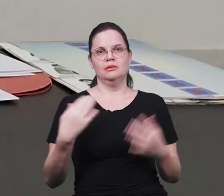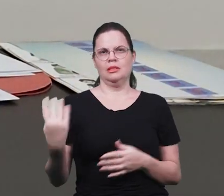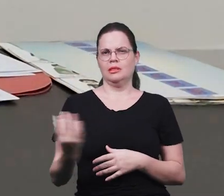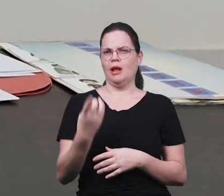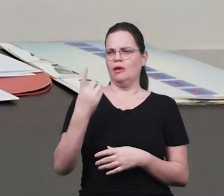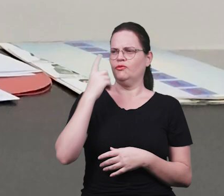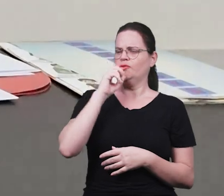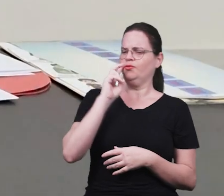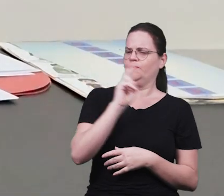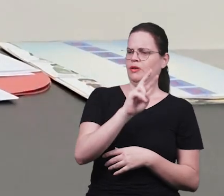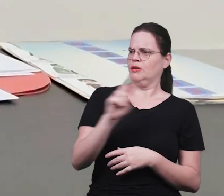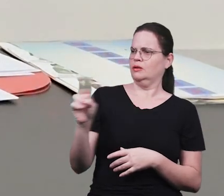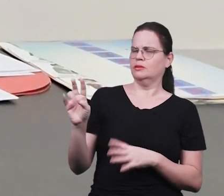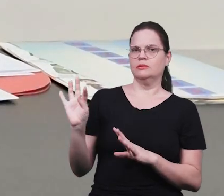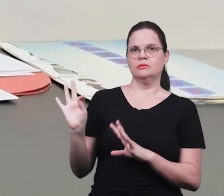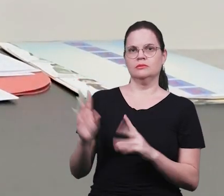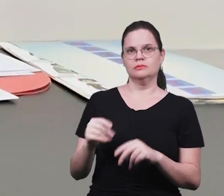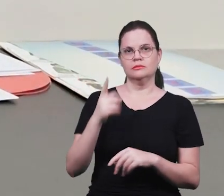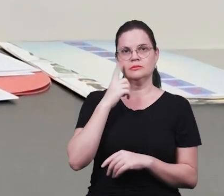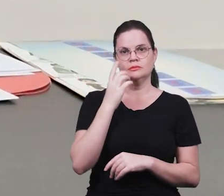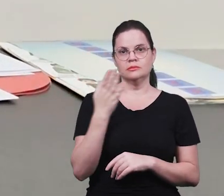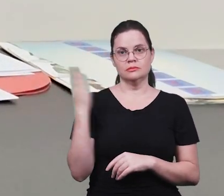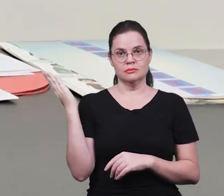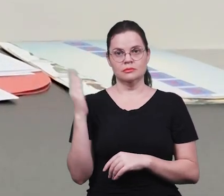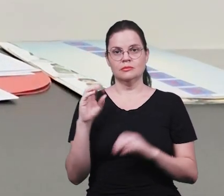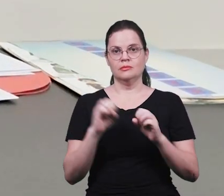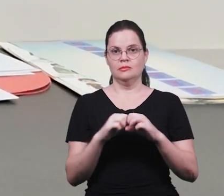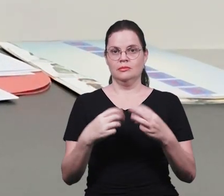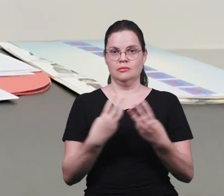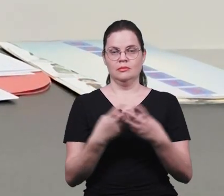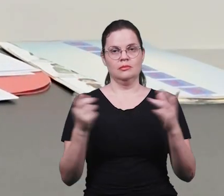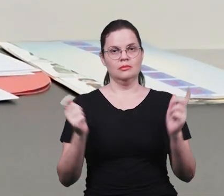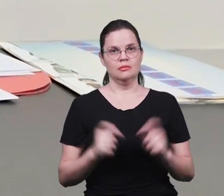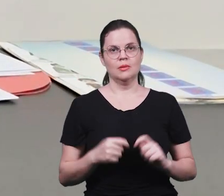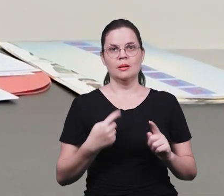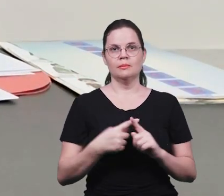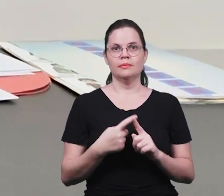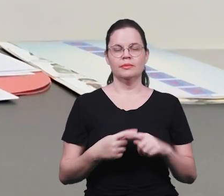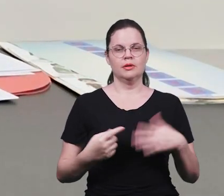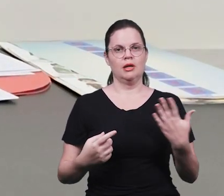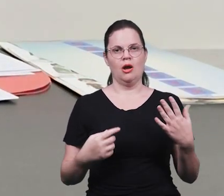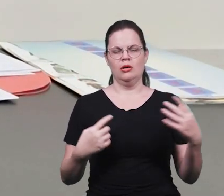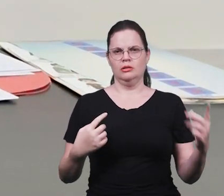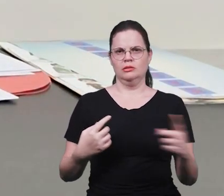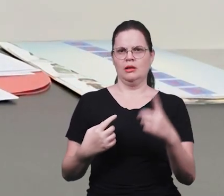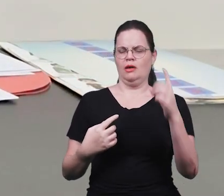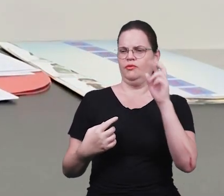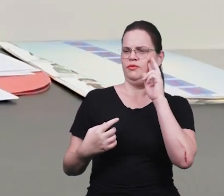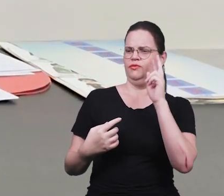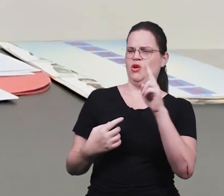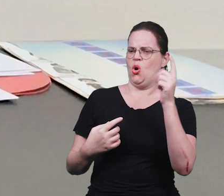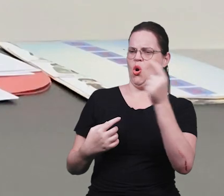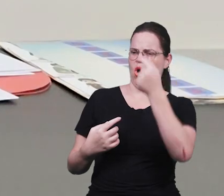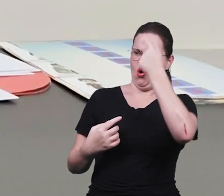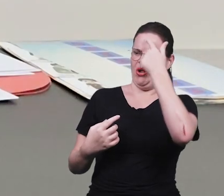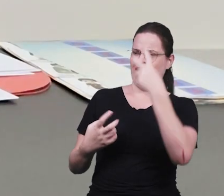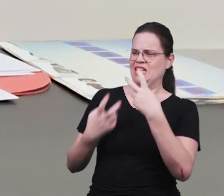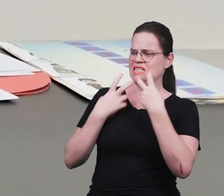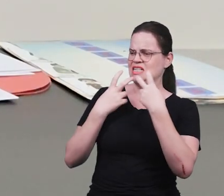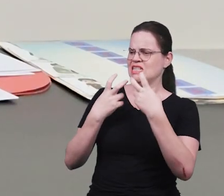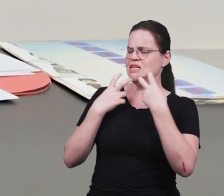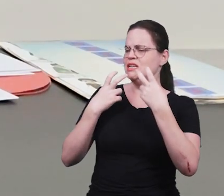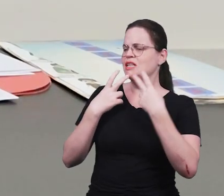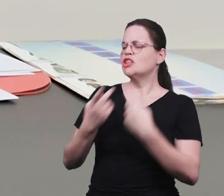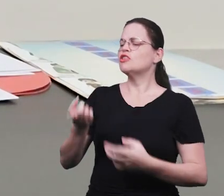Então vejam que os slides, eles são muito didáticos, né? Davi viu Golias aqui, ó, gritando, afrontando